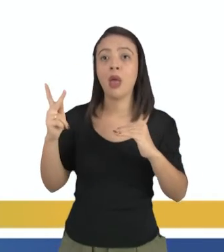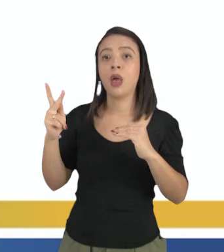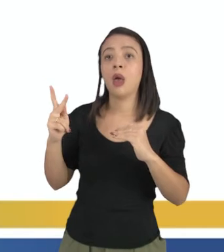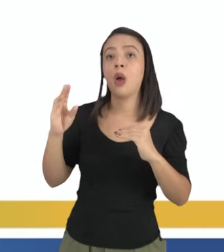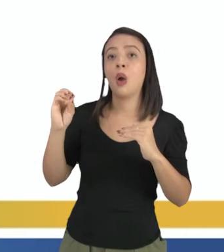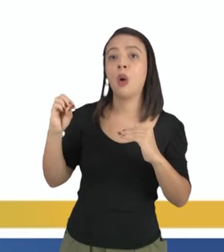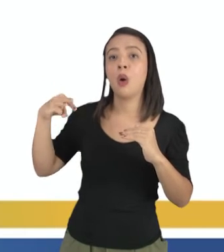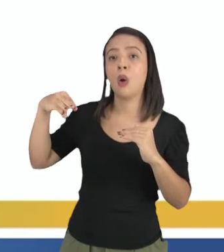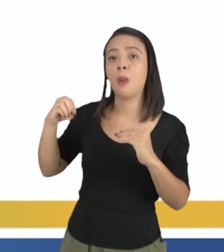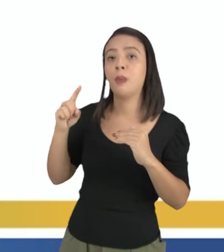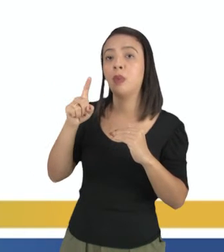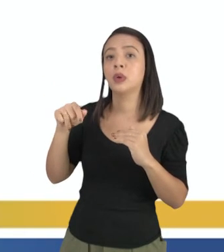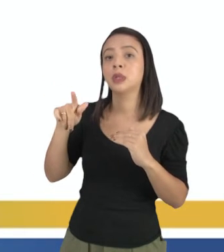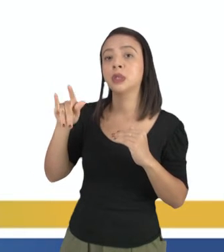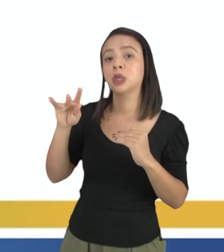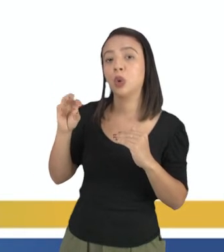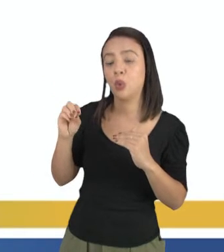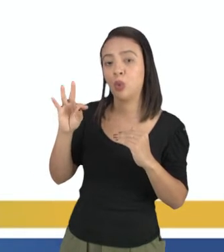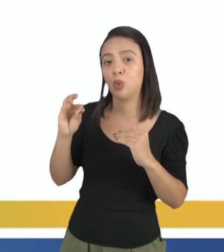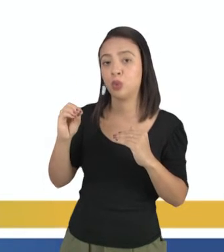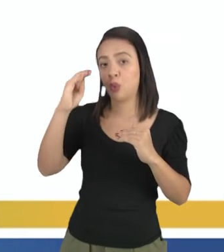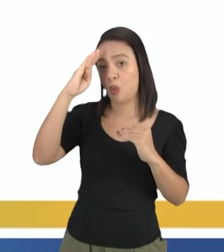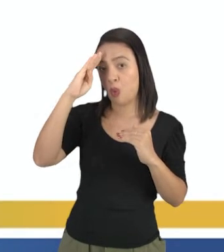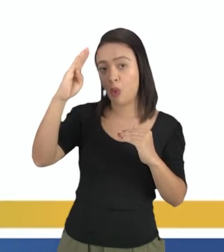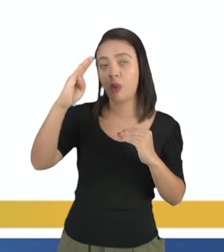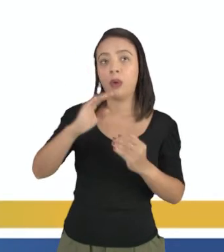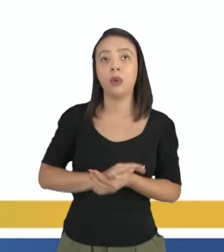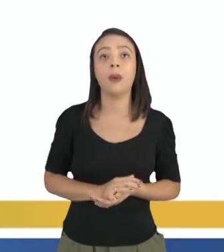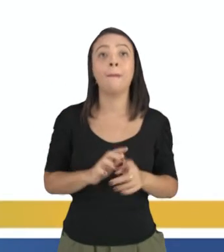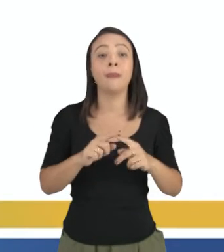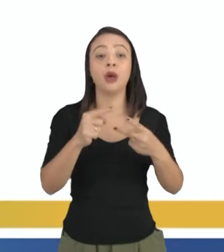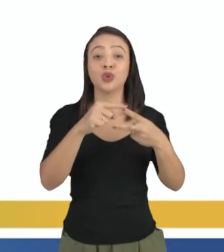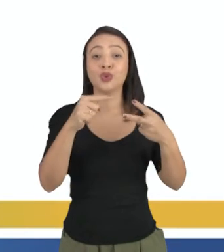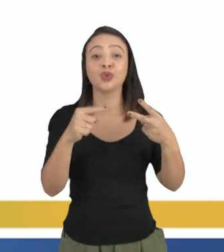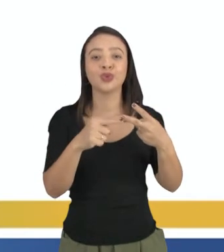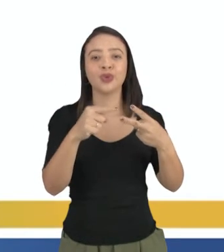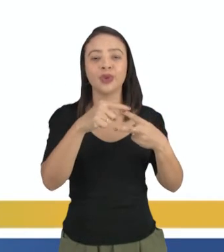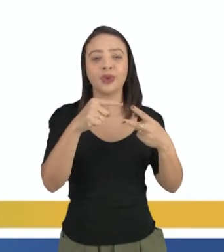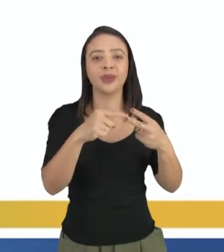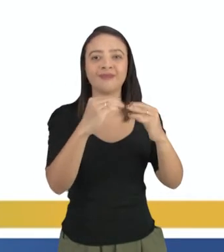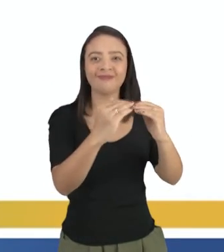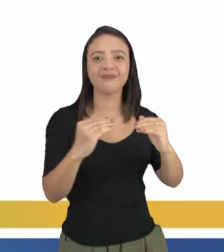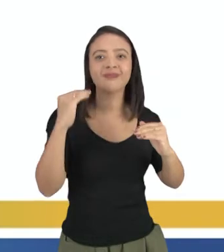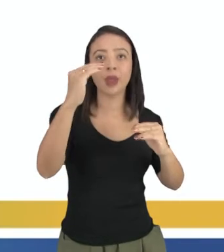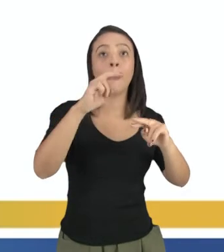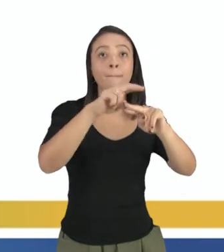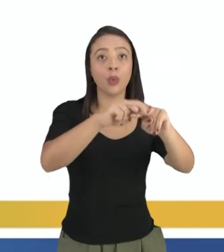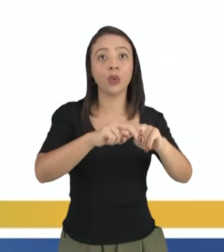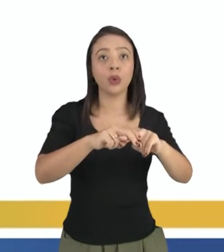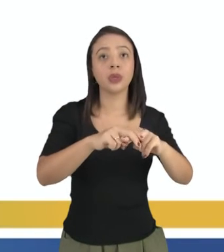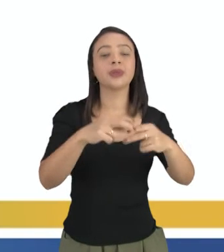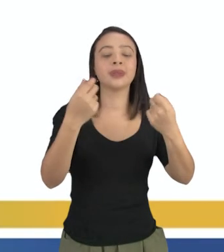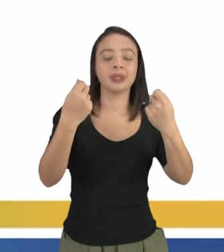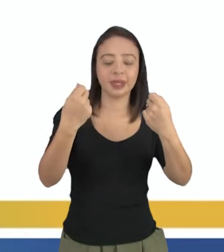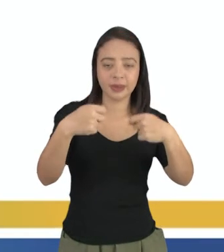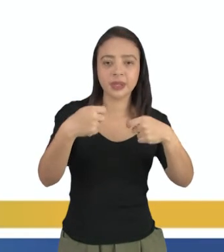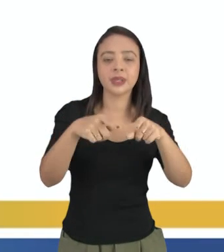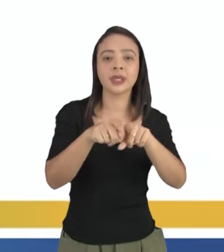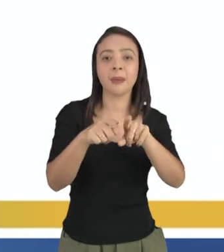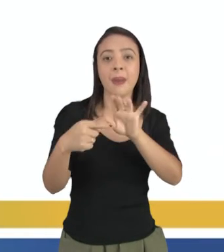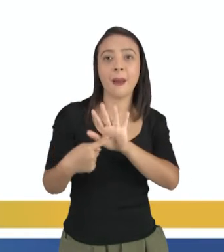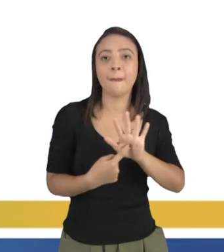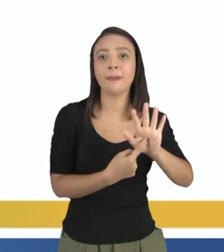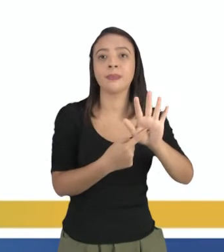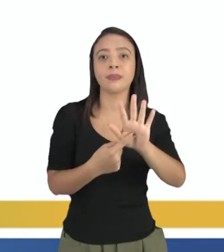são homozigotos dominantes, porém, como os dois são dominantes, esses dois alelos têm que se expressar de